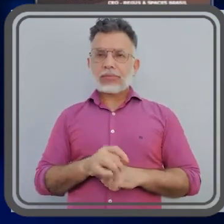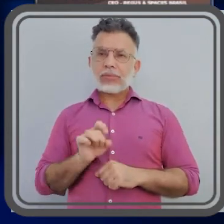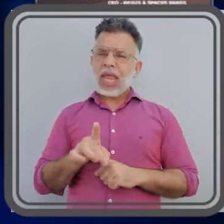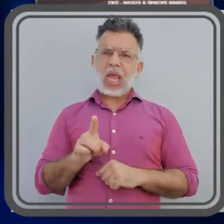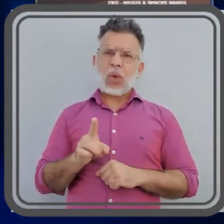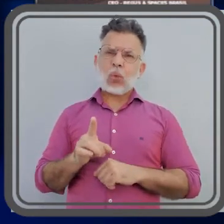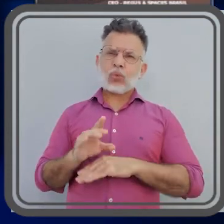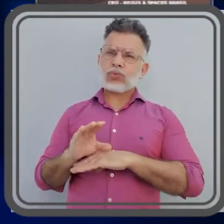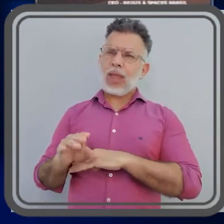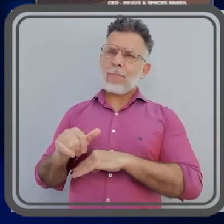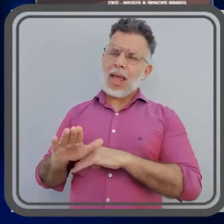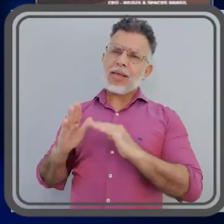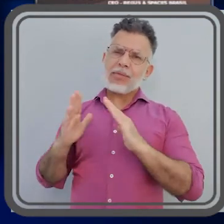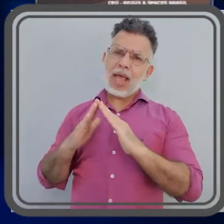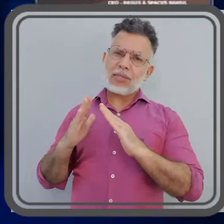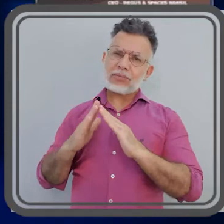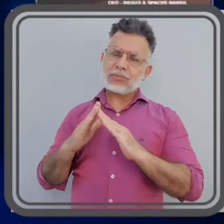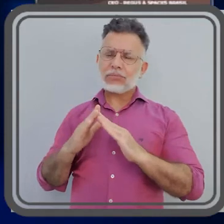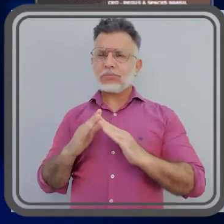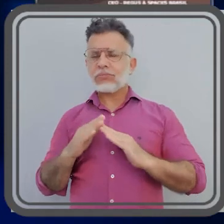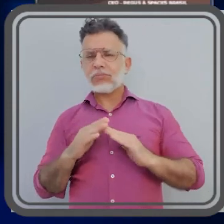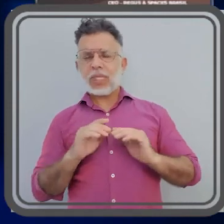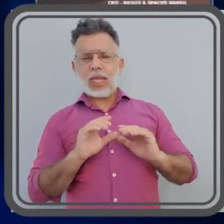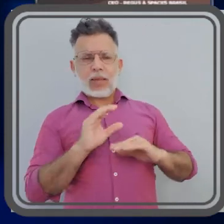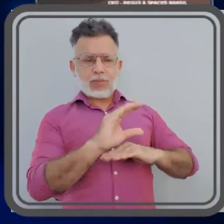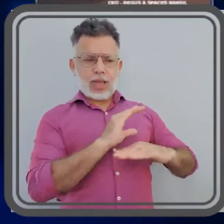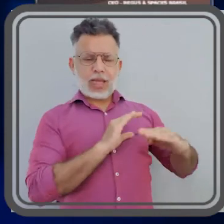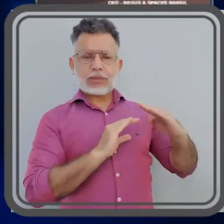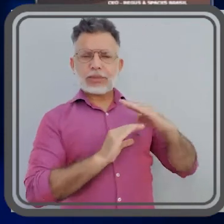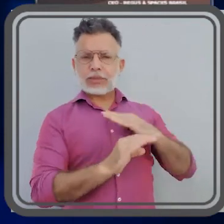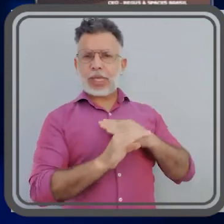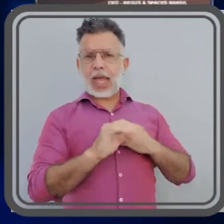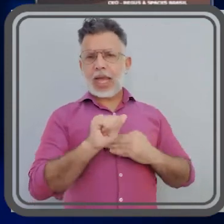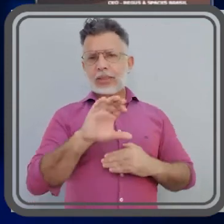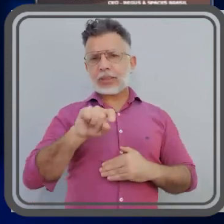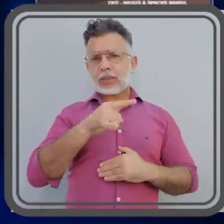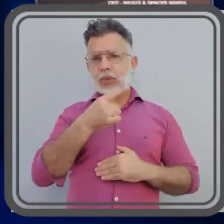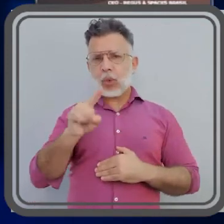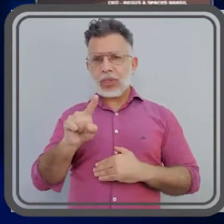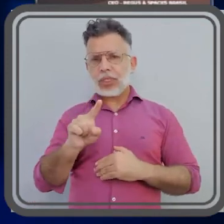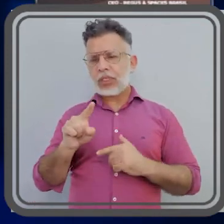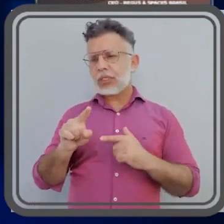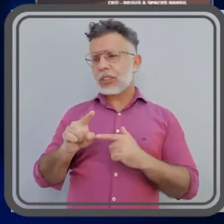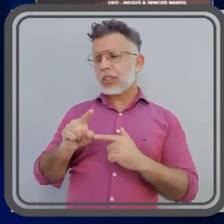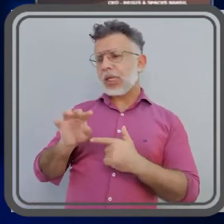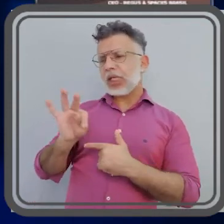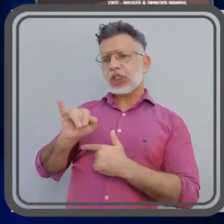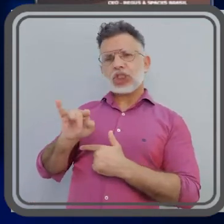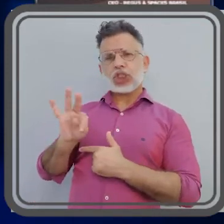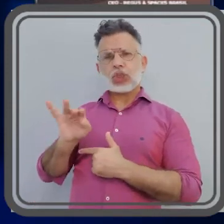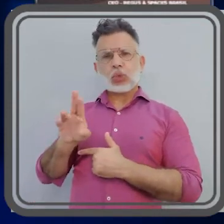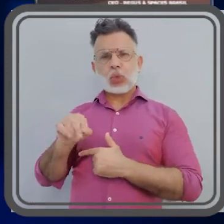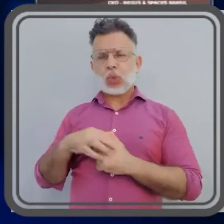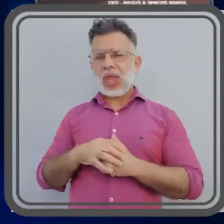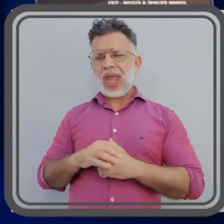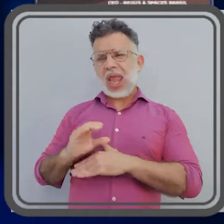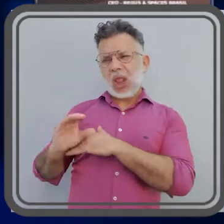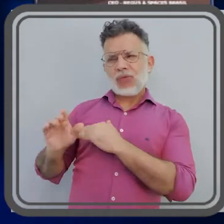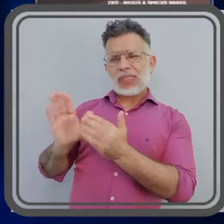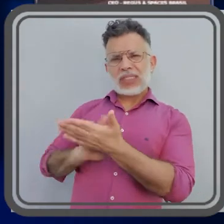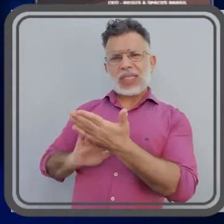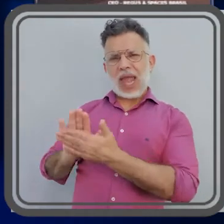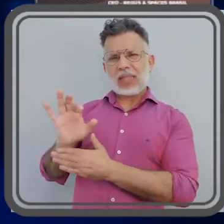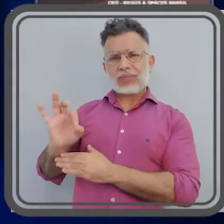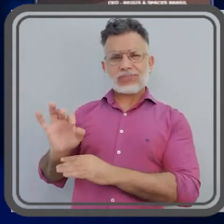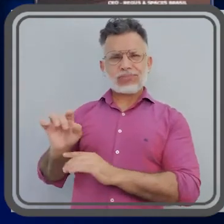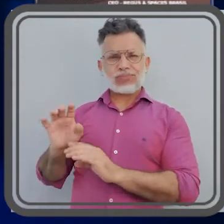imóveis e também um pouco de título público, títulos em geral, né? Então, eu não invisto em nada que não tenha balanço. Isso não significa que